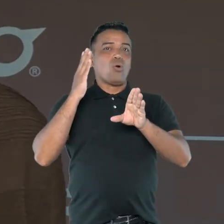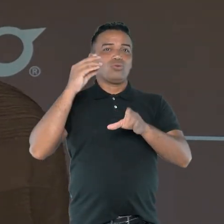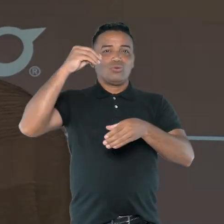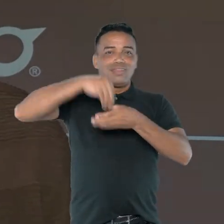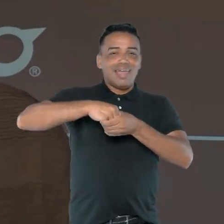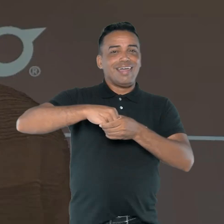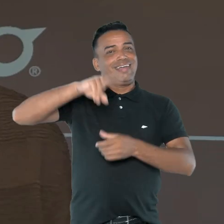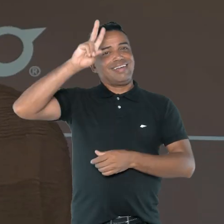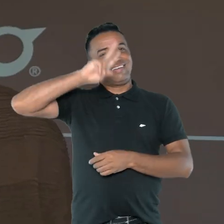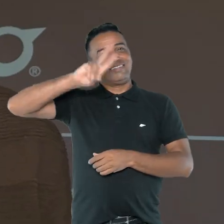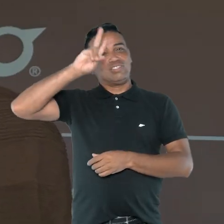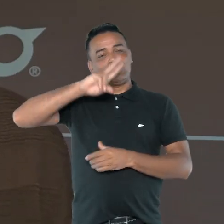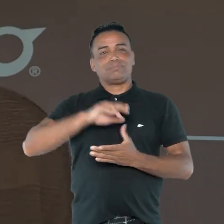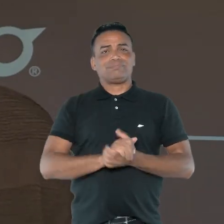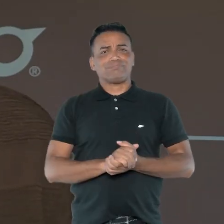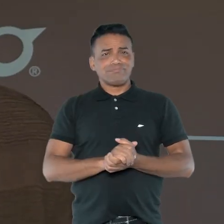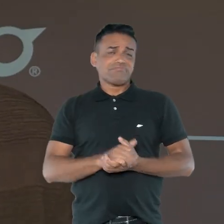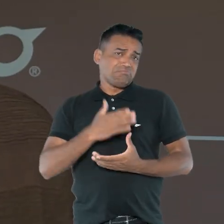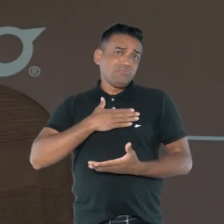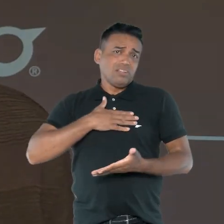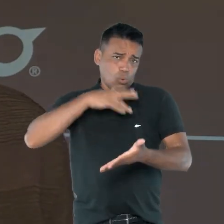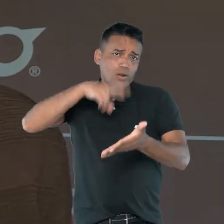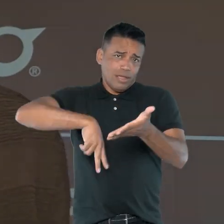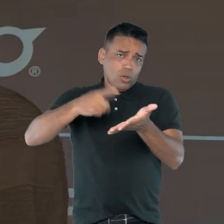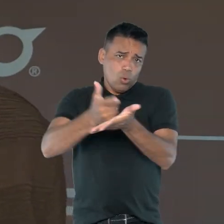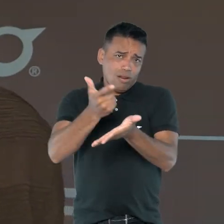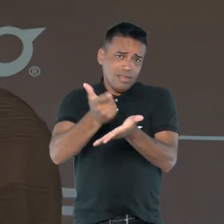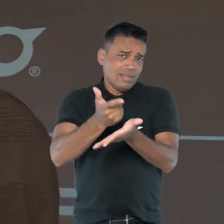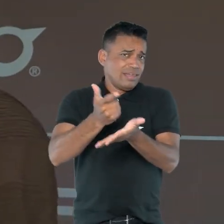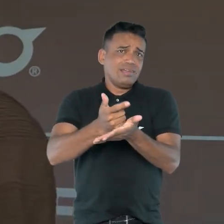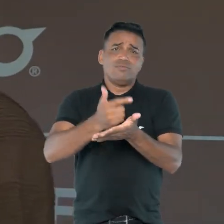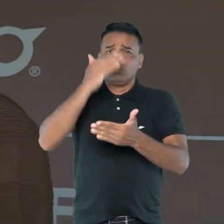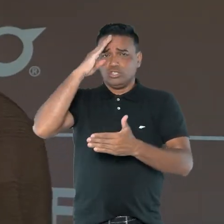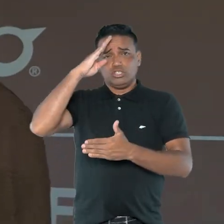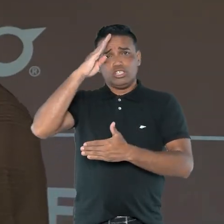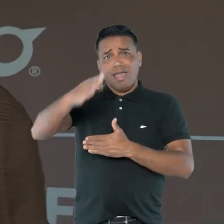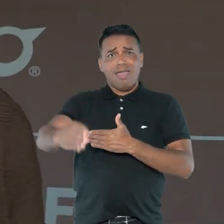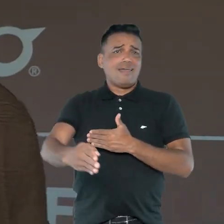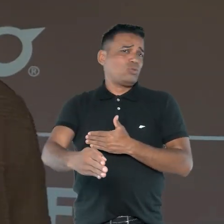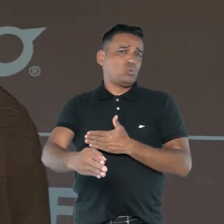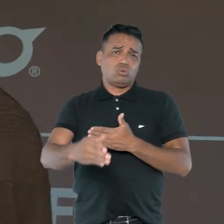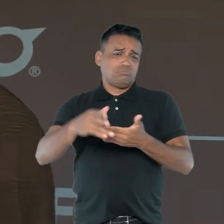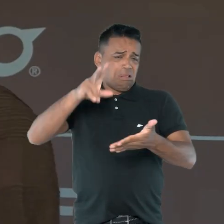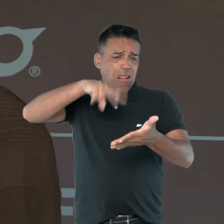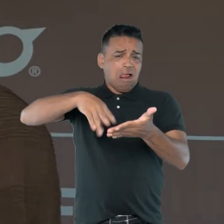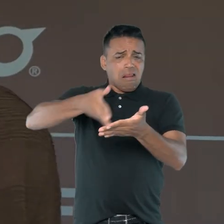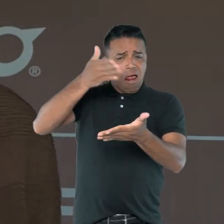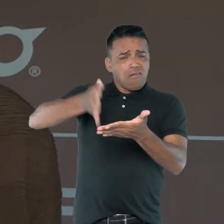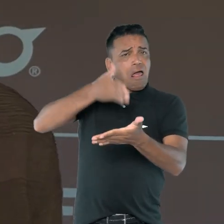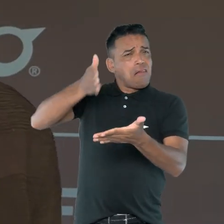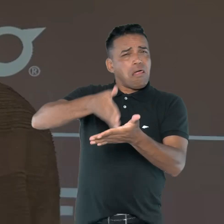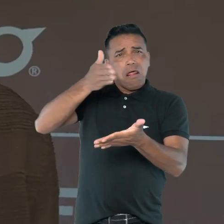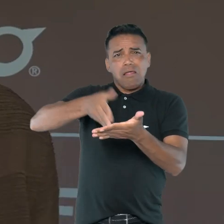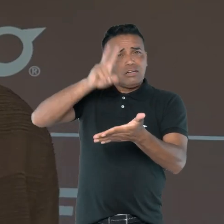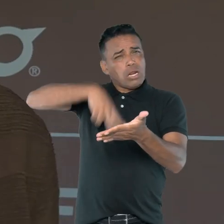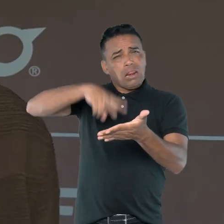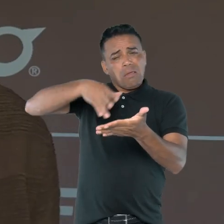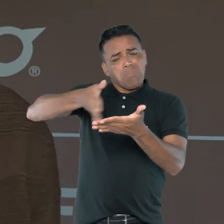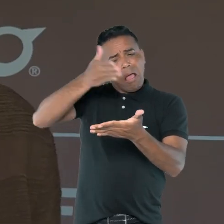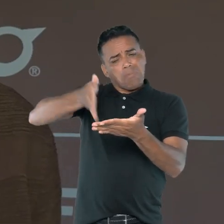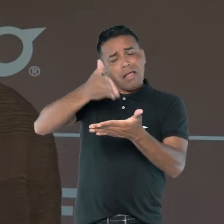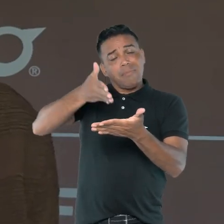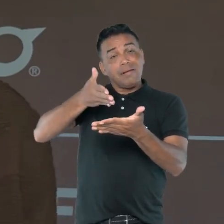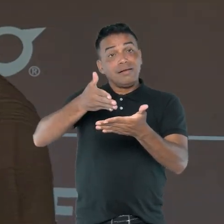identifico naquela história. E eu li o seu livro sem interrupção nenhuma,